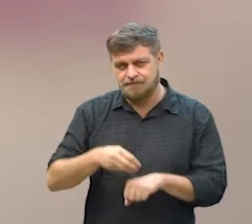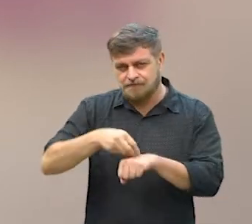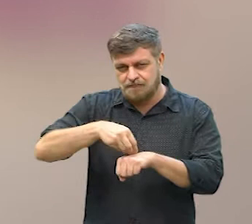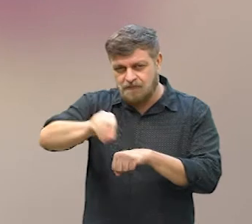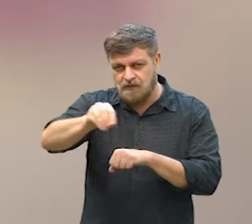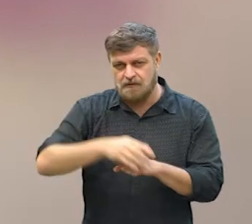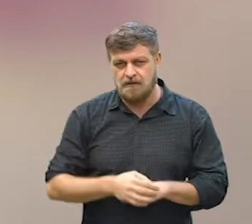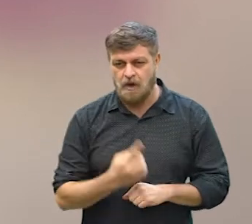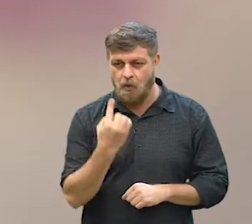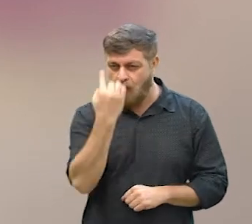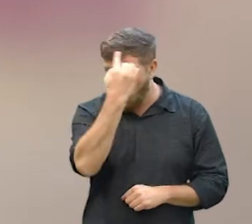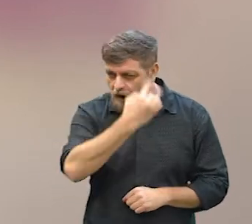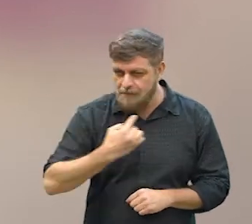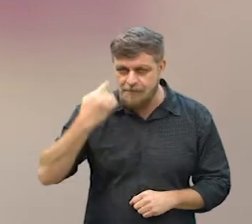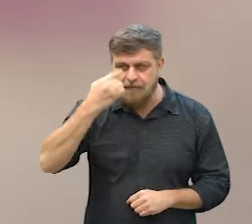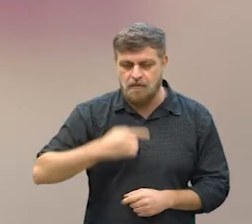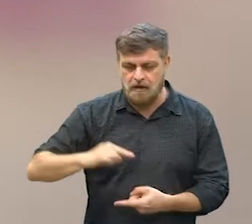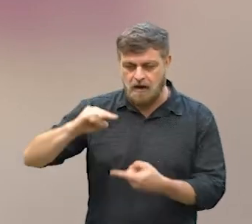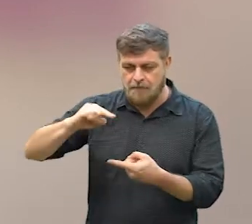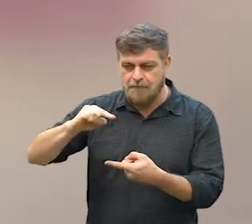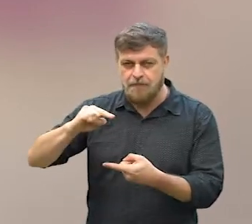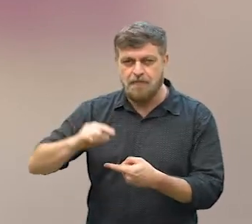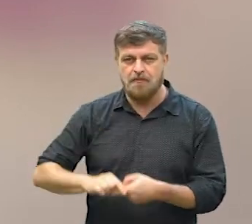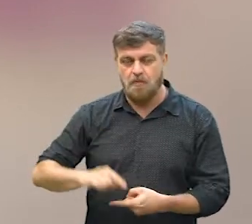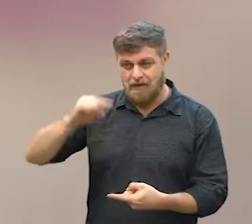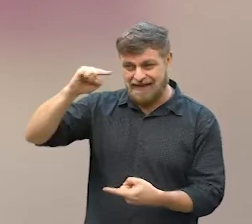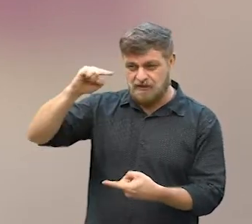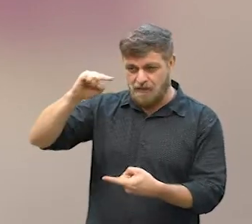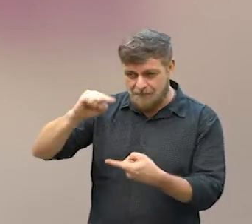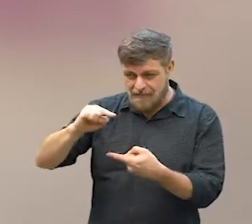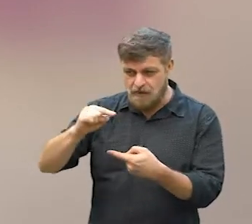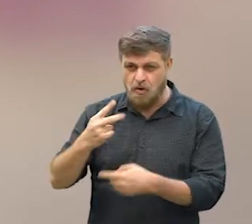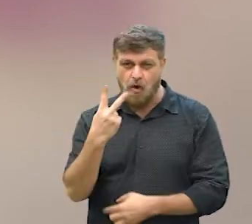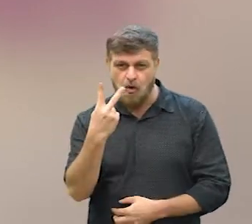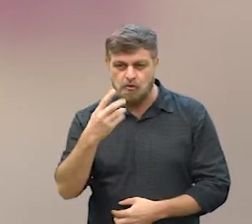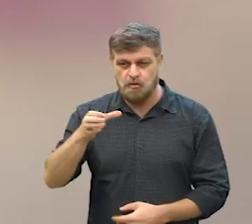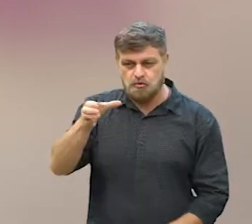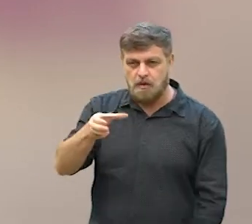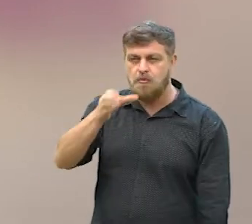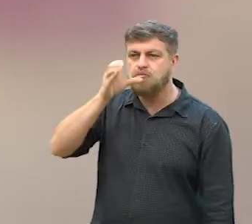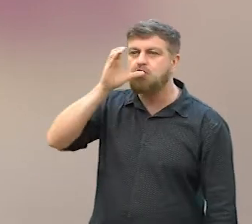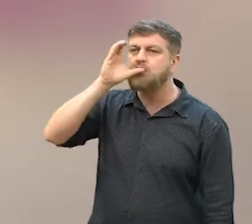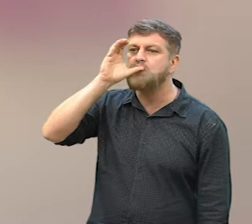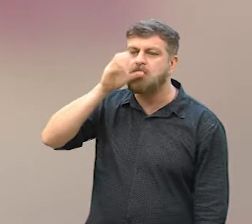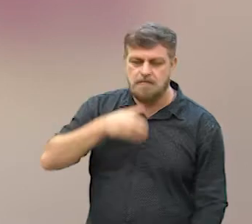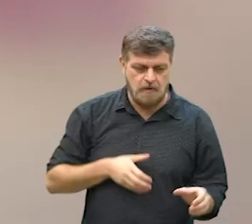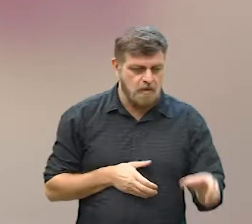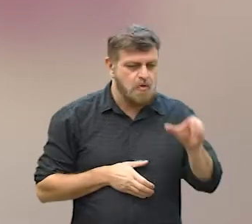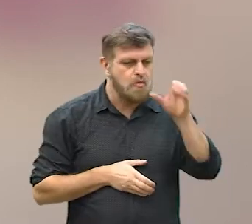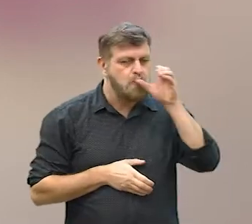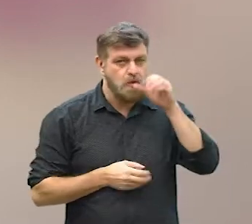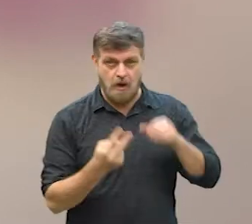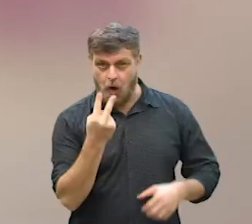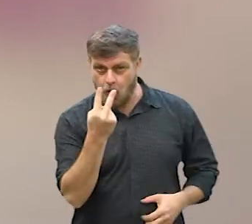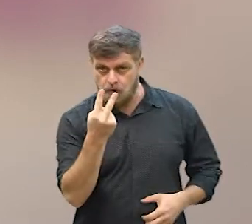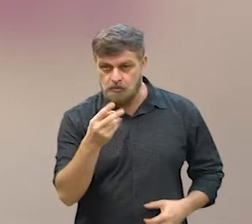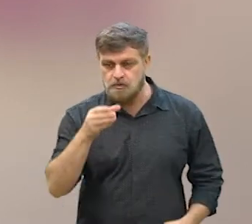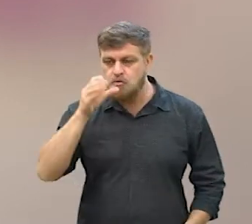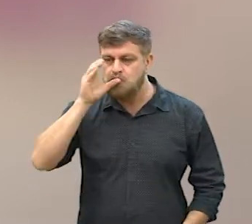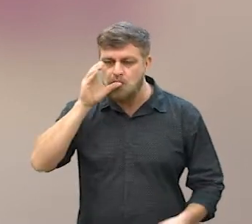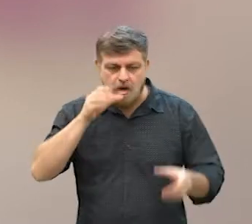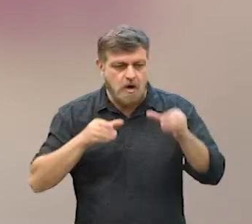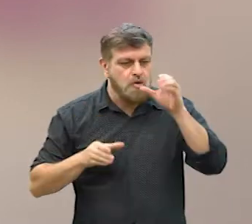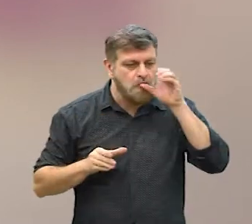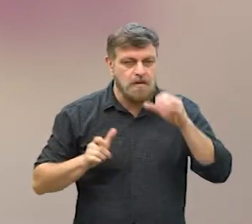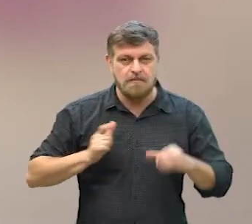menos eu dou uma dica de 1 tomar meio litro de água. São 2 copos americanos. Então, você vai conseguindo